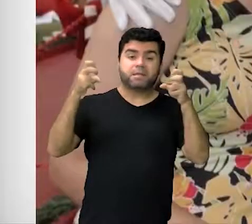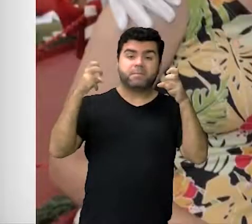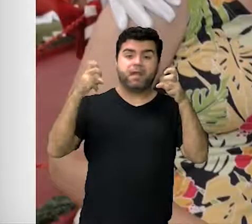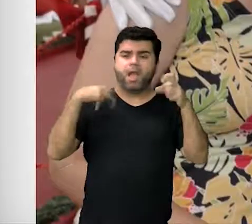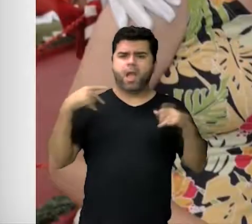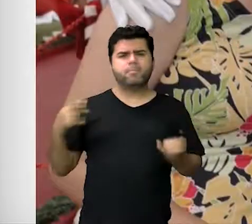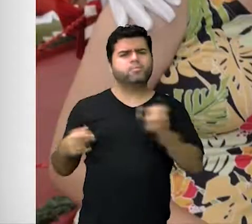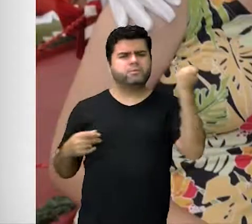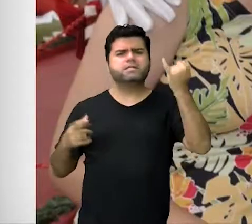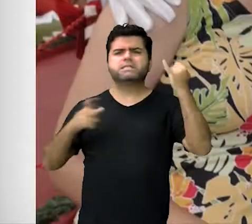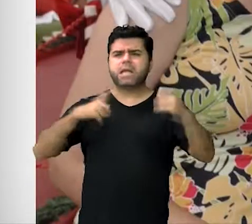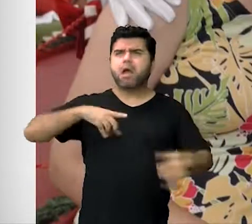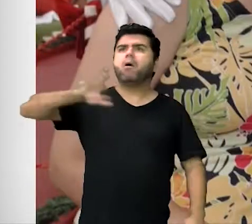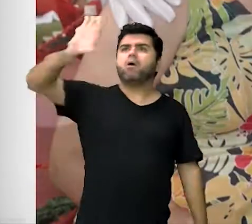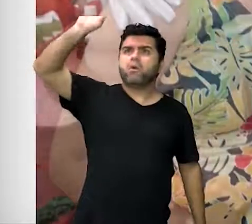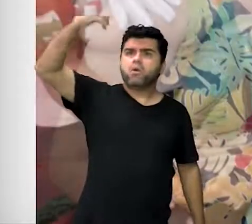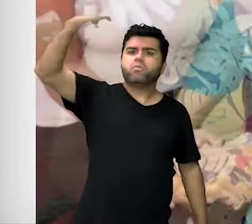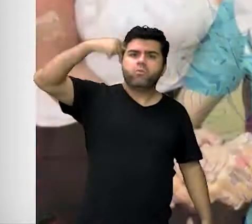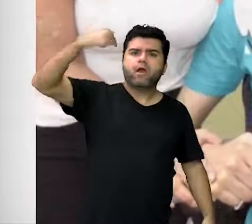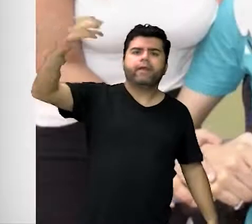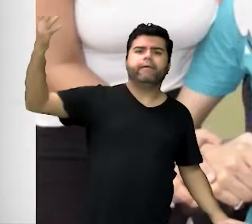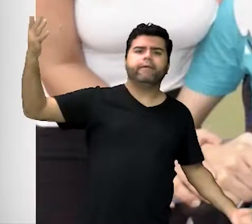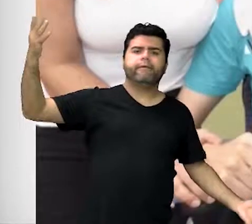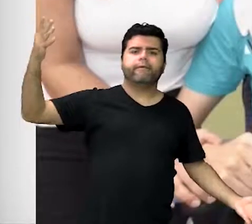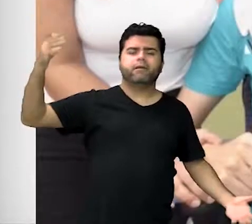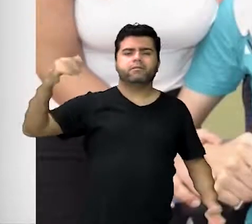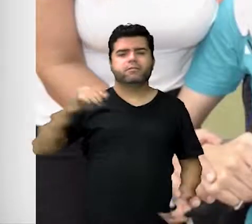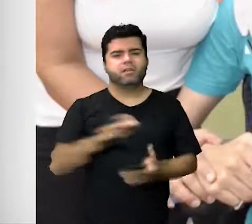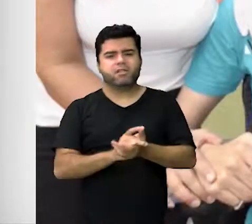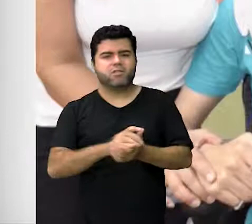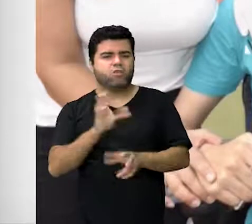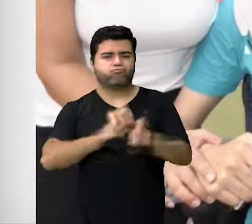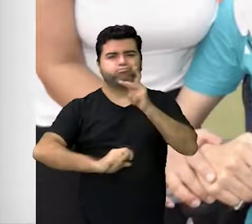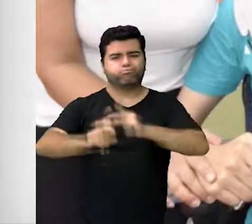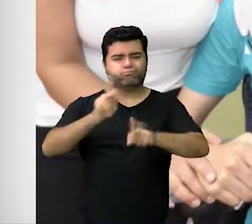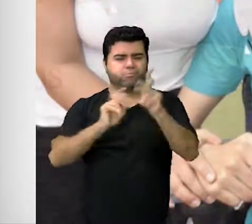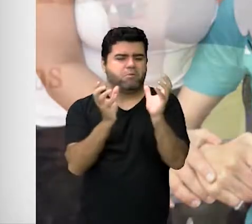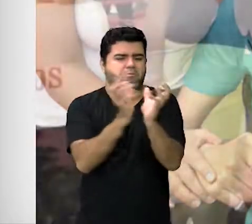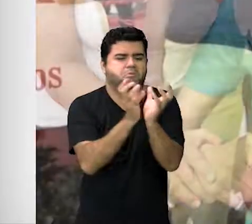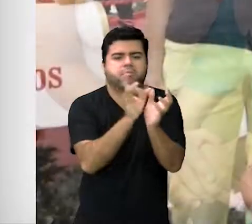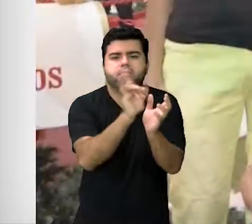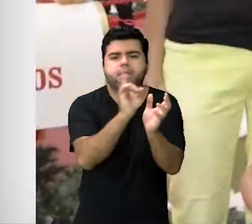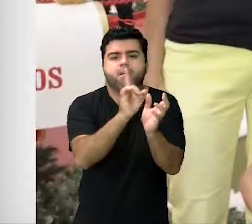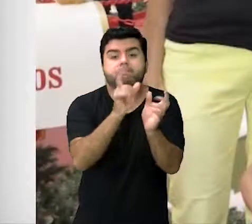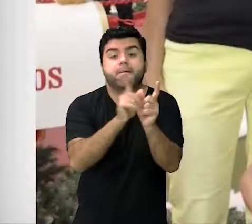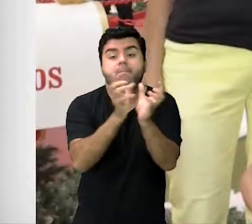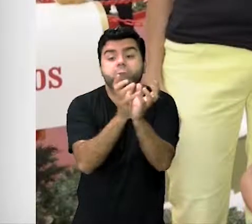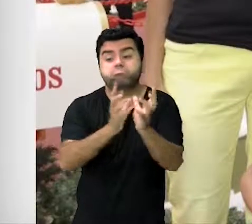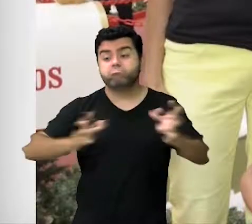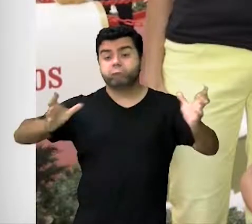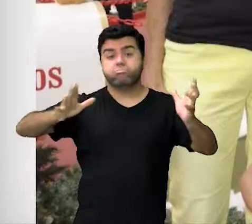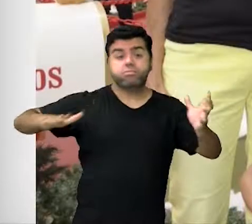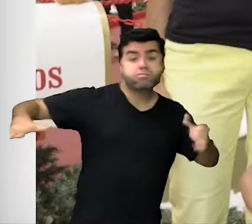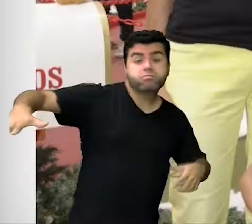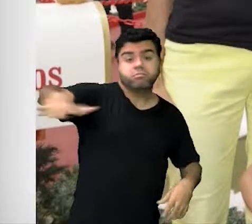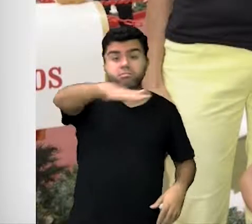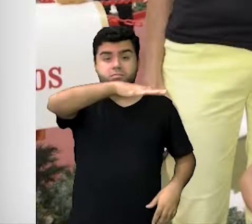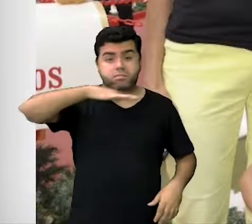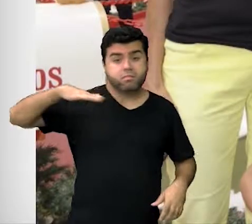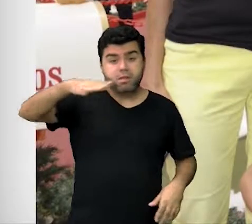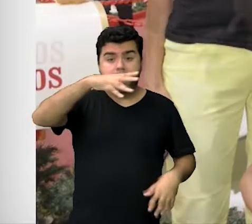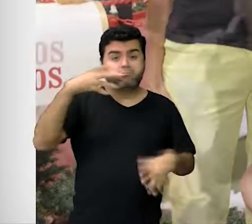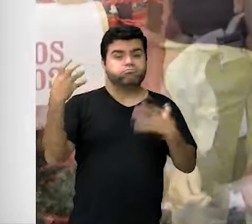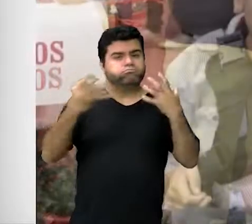que estamos aqui. Isso não só para a população, mas para todos, né? Para todos que querem essa garantia de